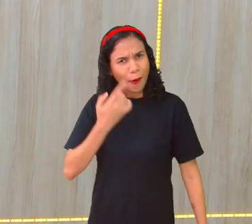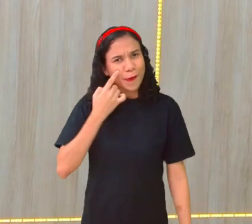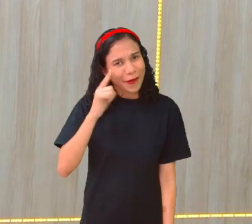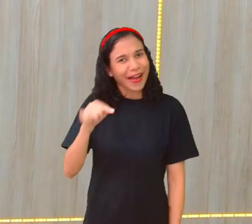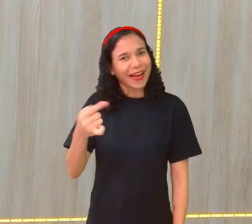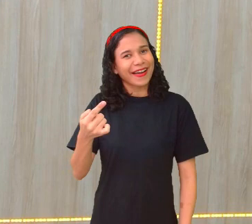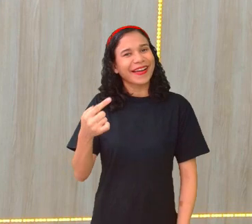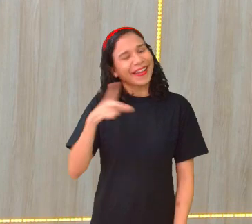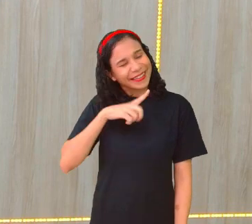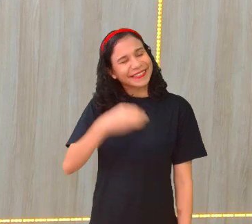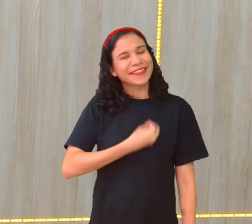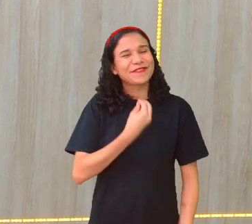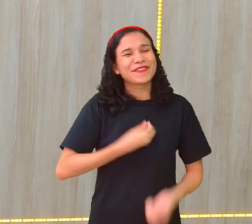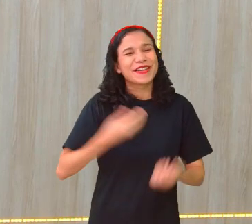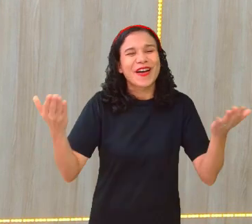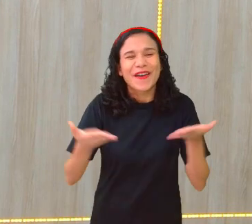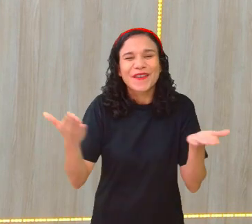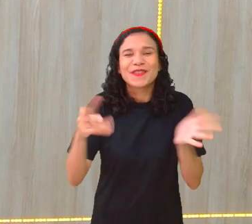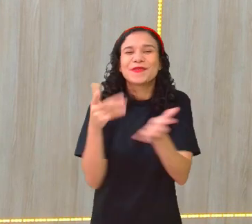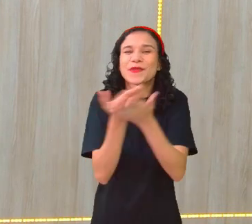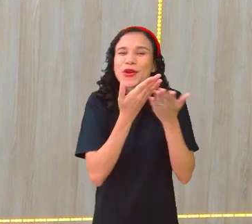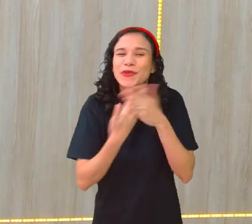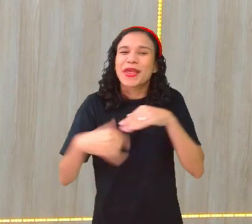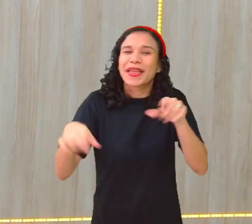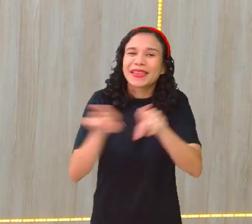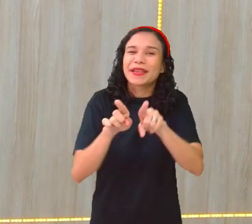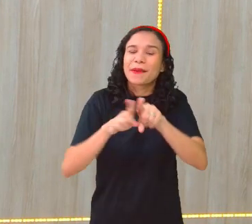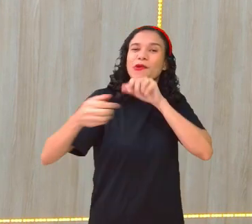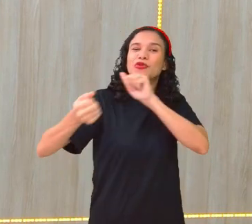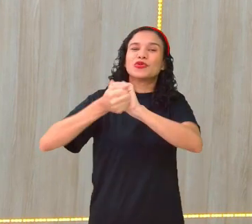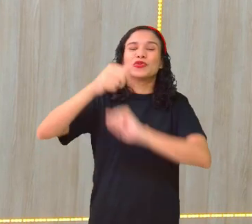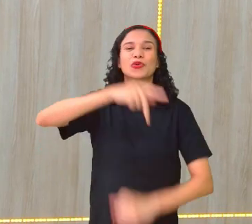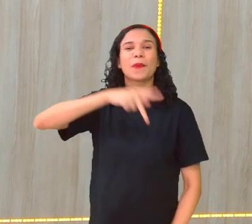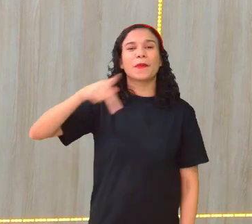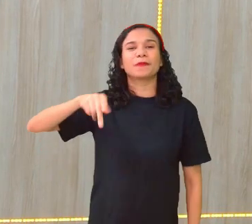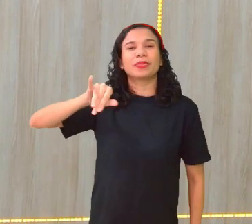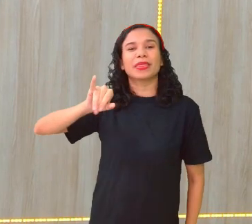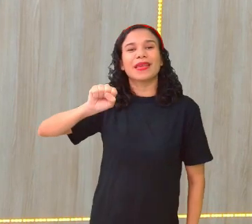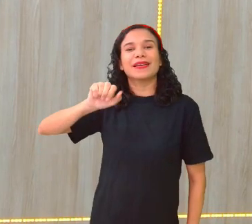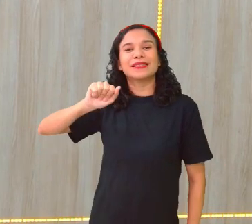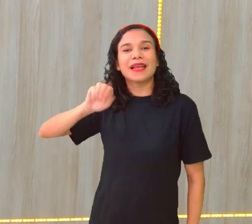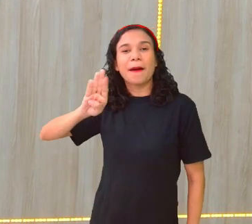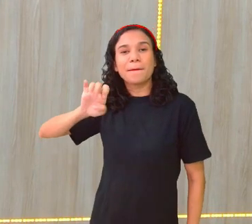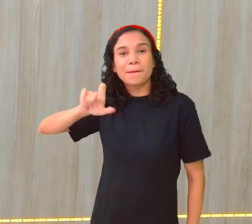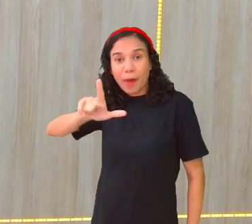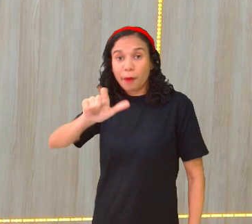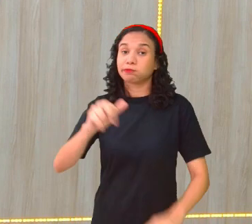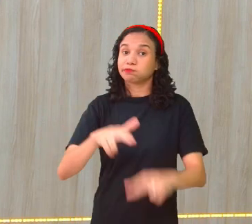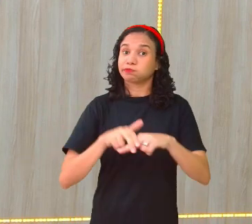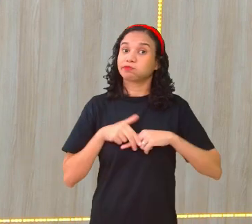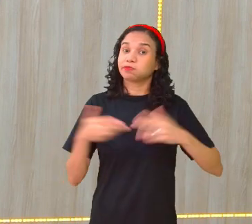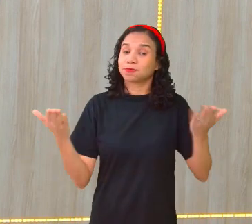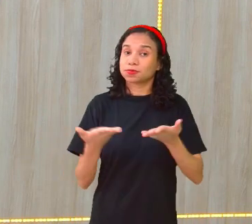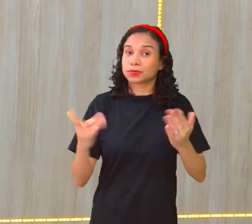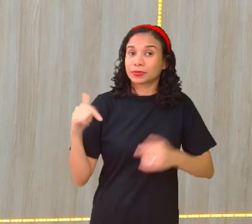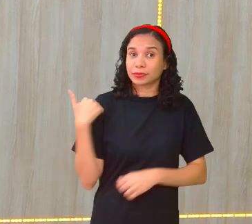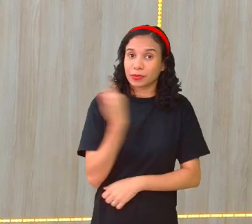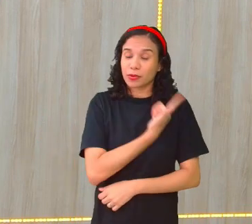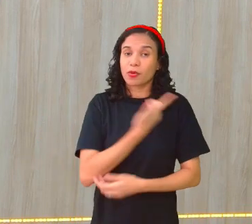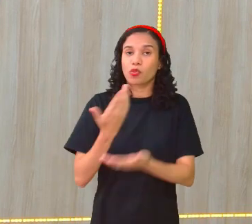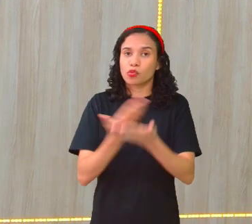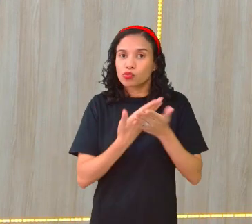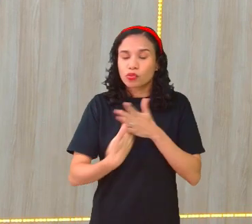é? Então, estou aqui para trabalhar também com vocês, junto com a professora Isabel Borges. Então, hoje nós vamos trabalhar os